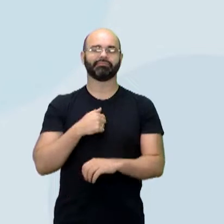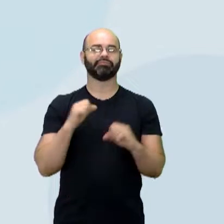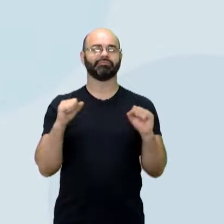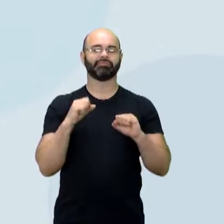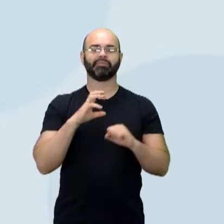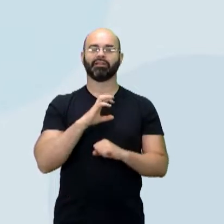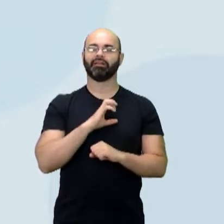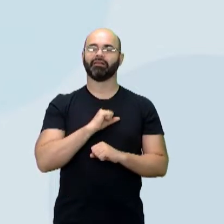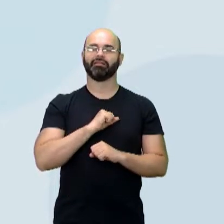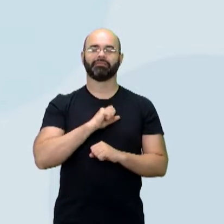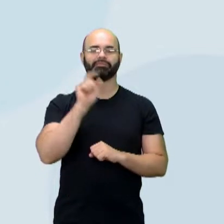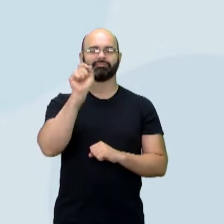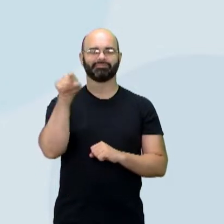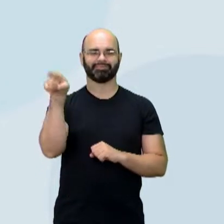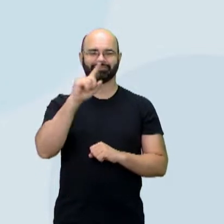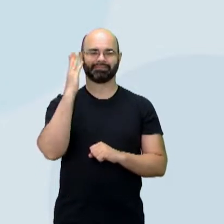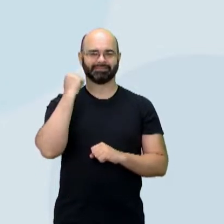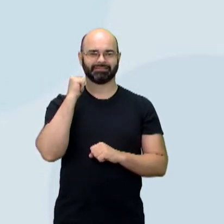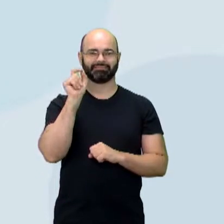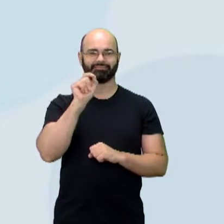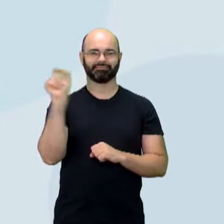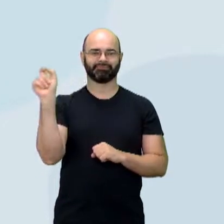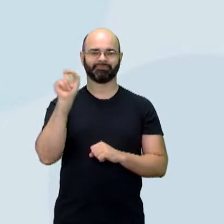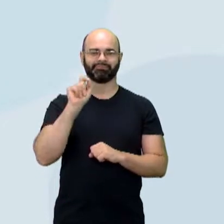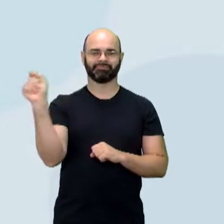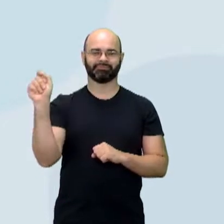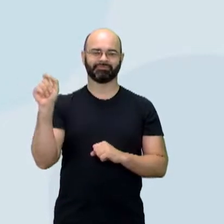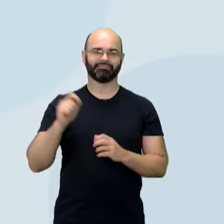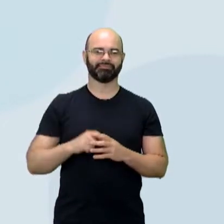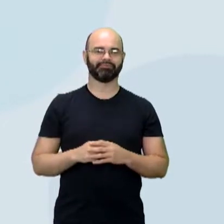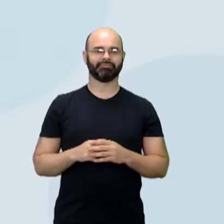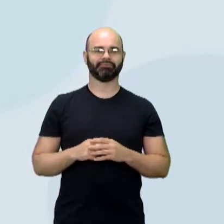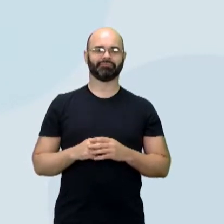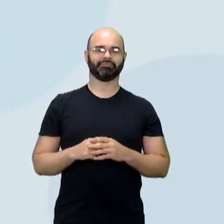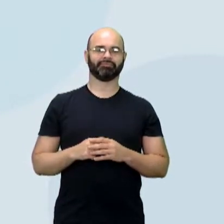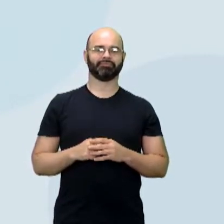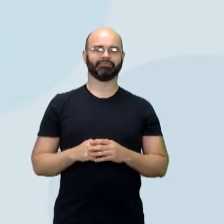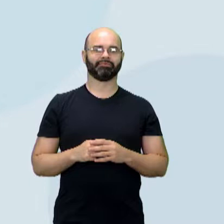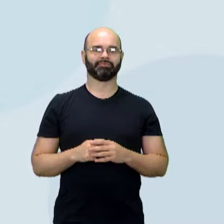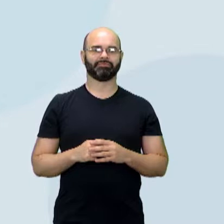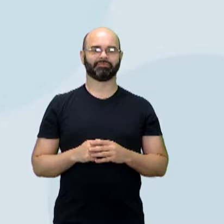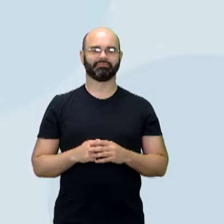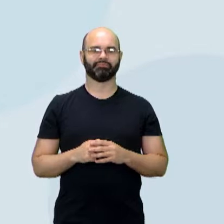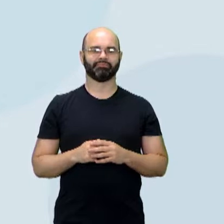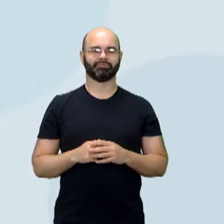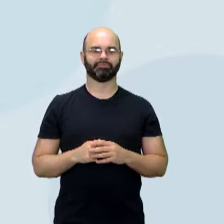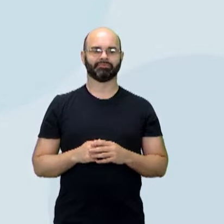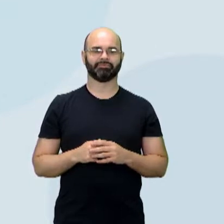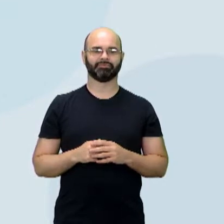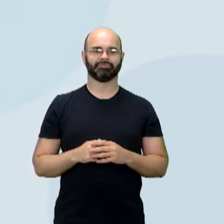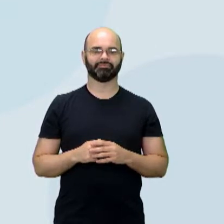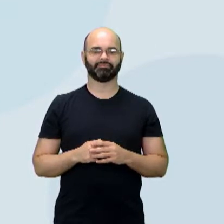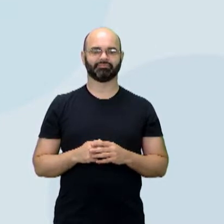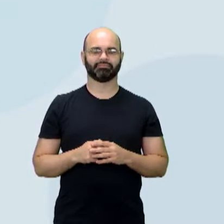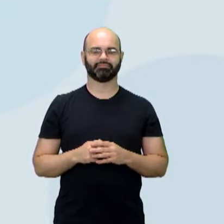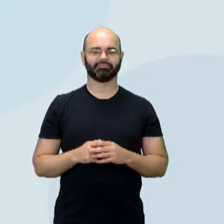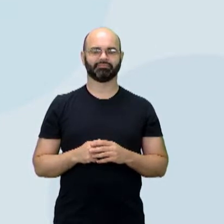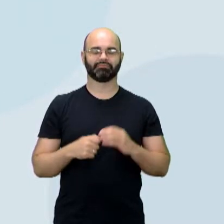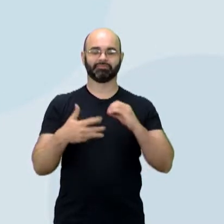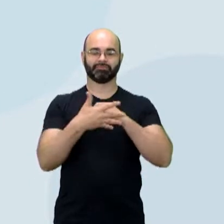sabem disso, quem me acompanha sabe, né? Então, a descoberta de água líquida